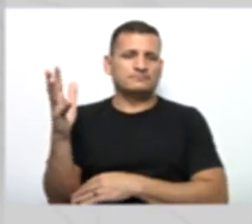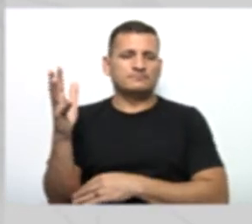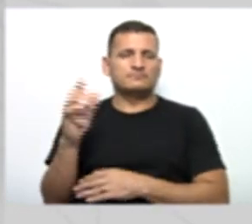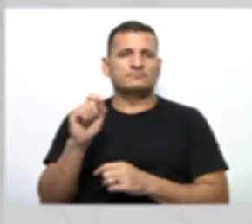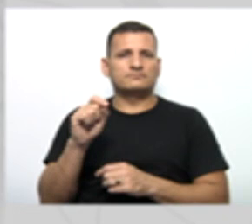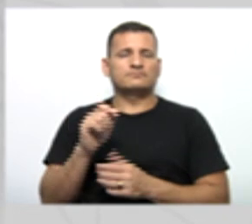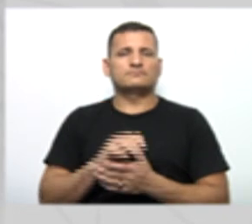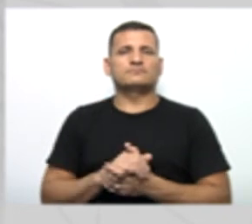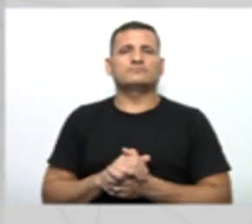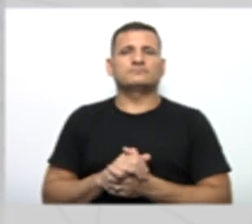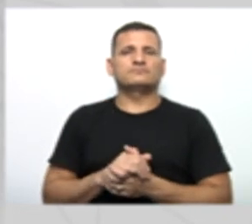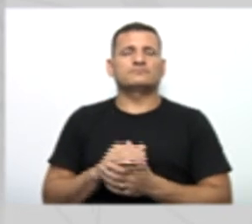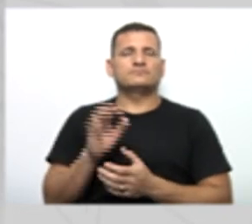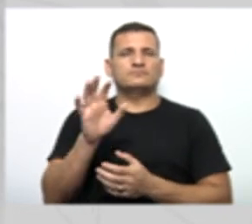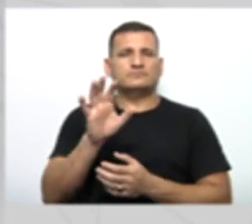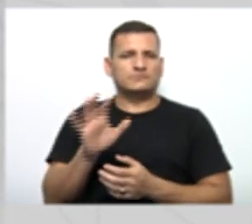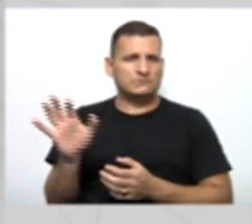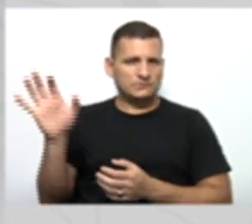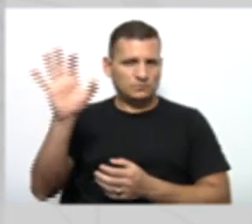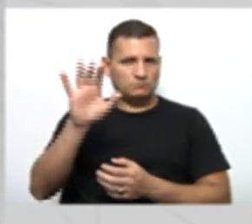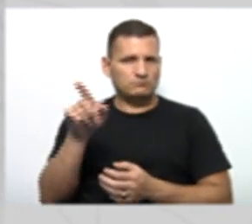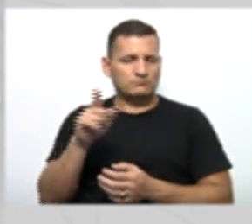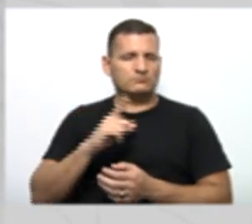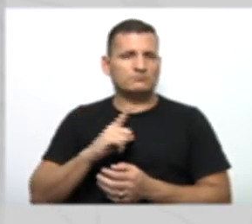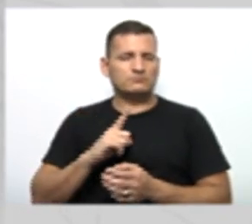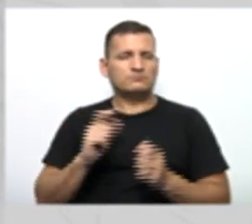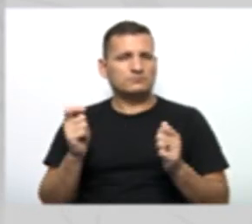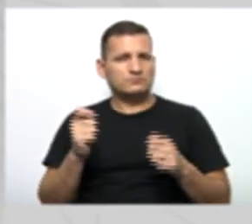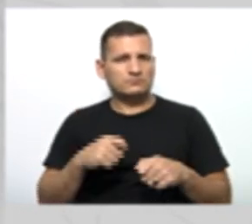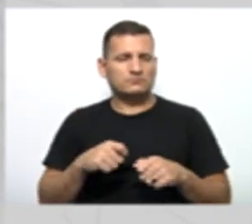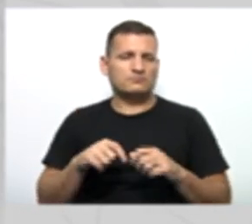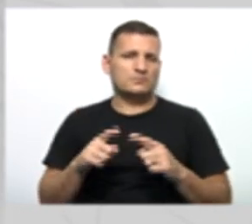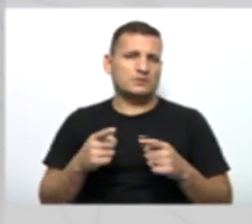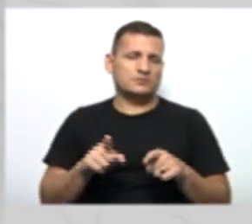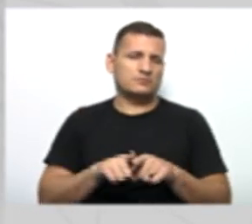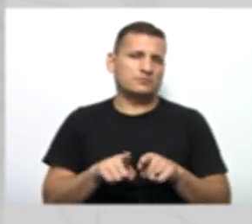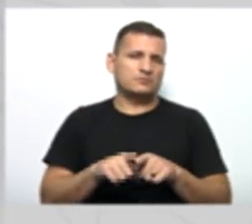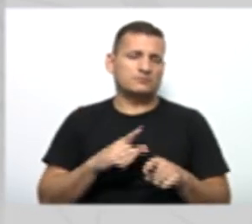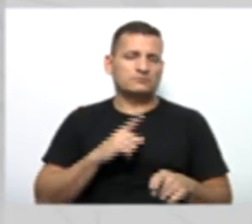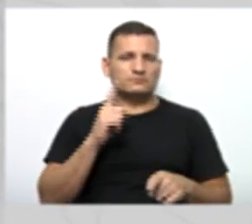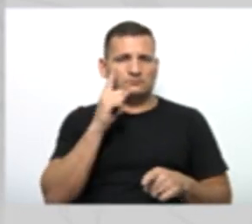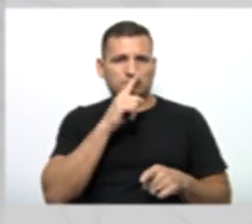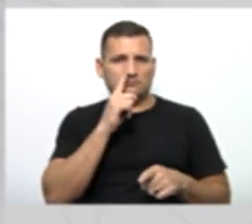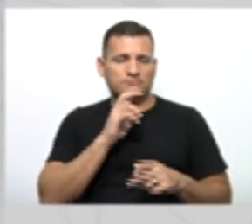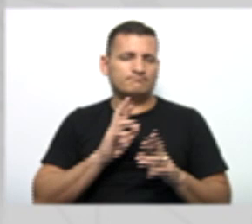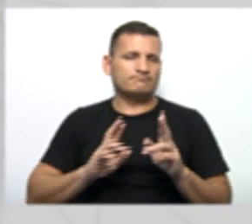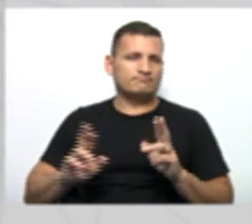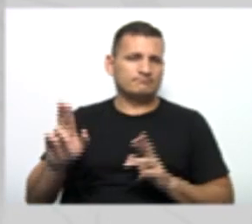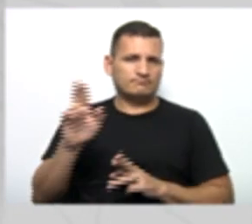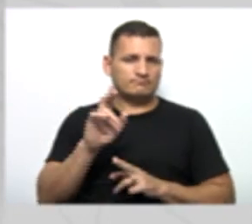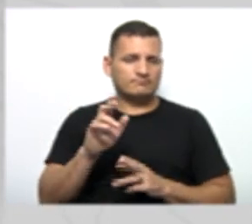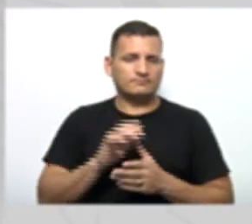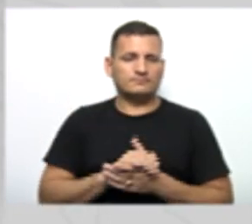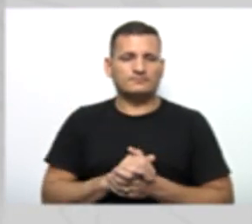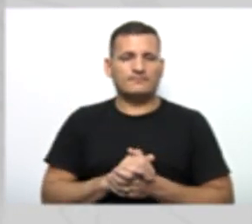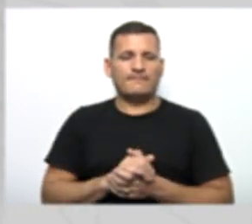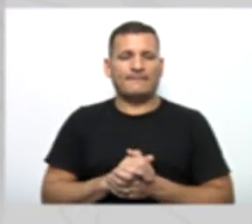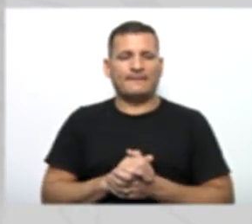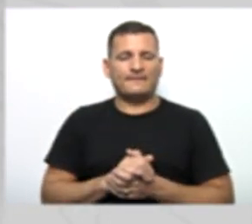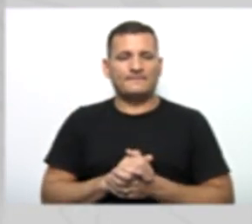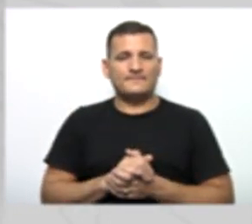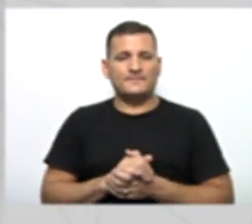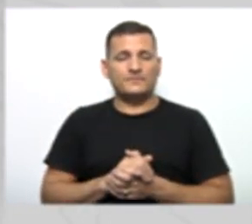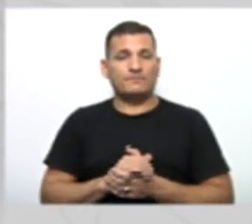as regiões têm potenciais e vulnerabilidades diferentes. Uma região